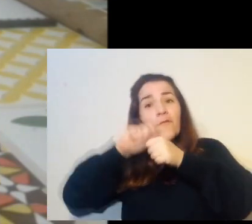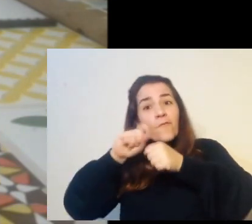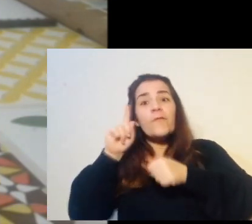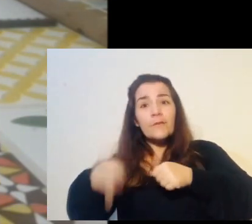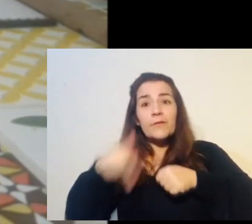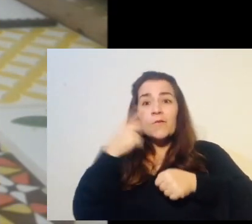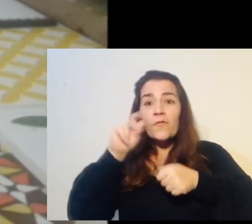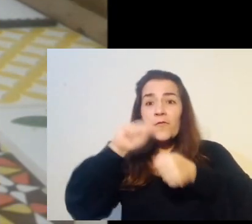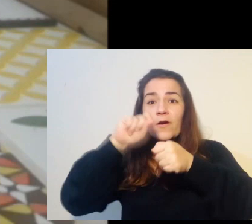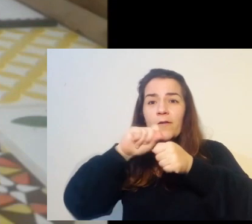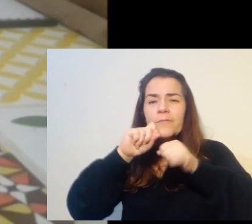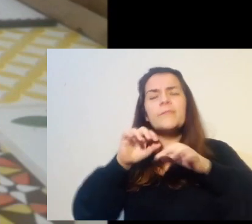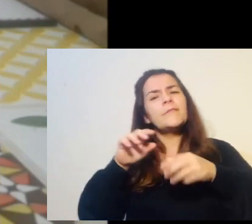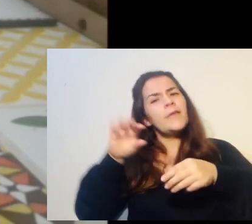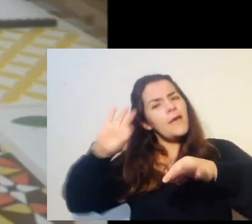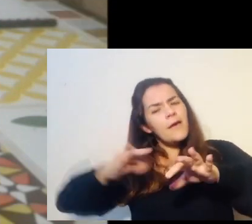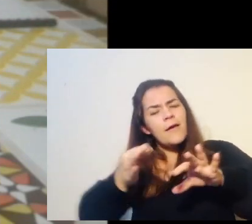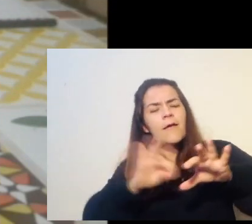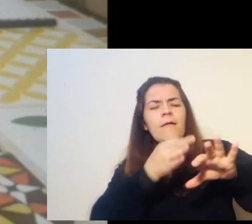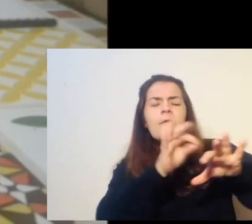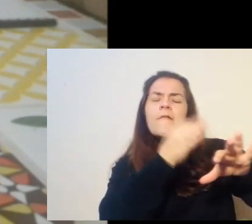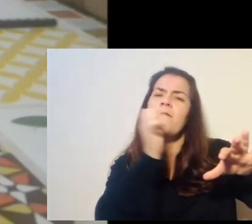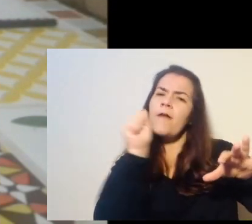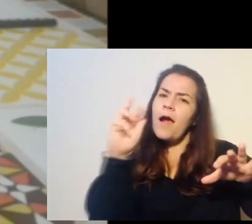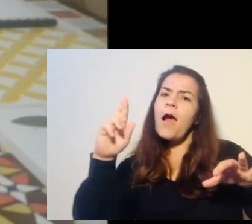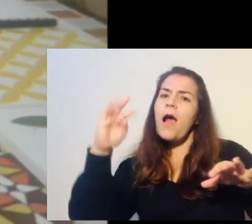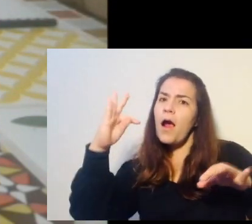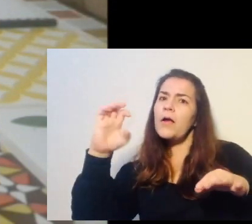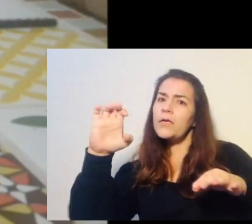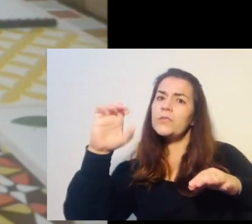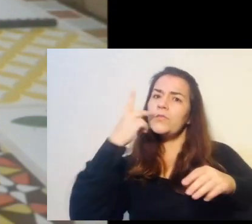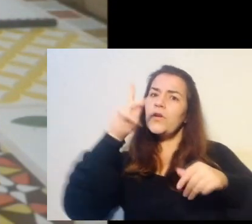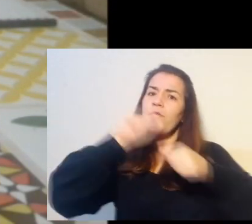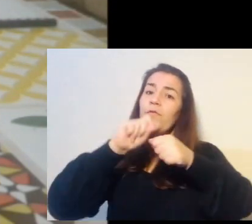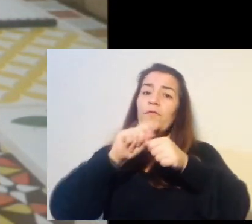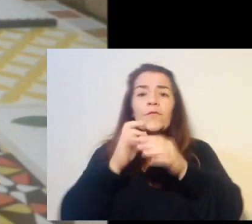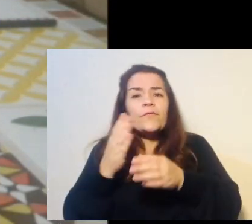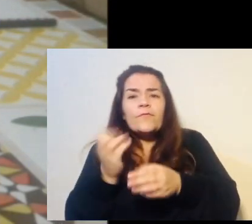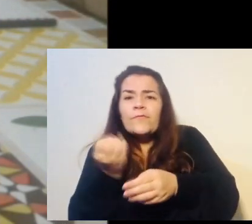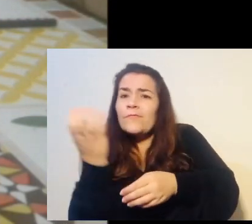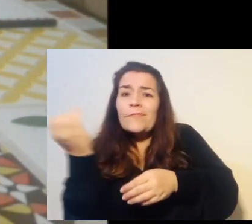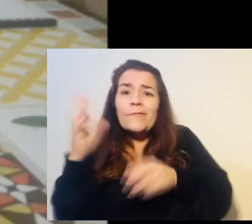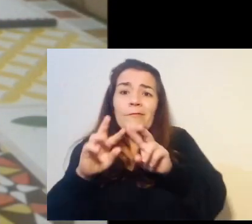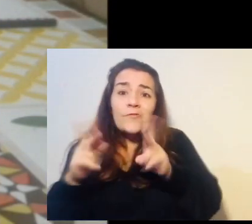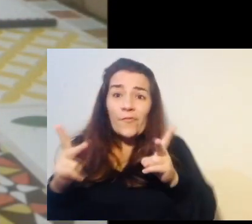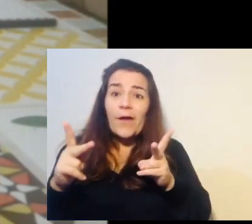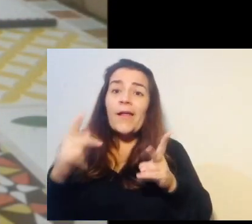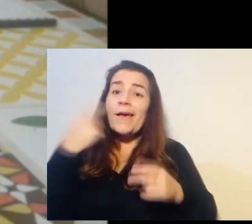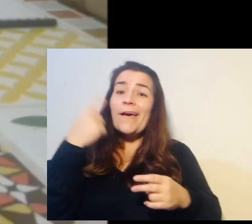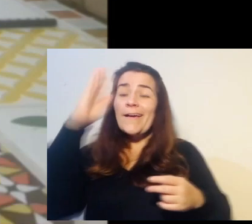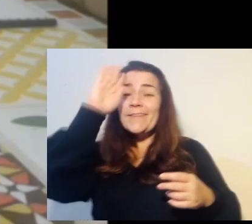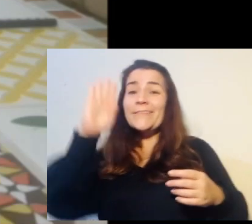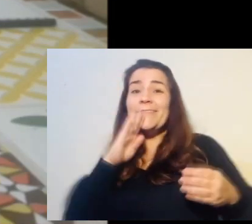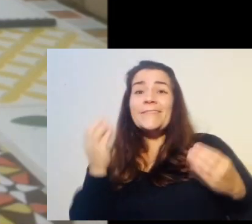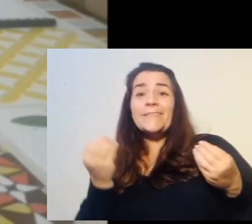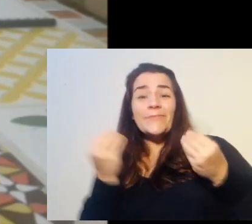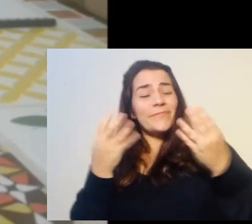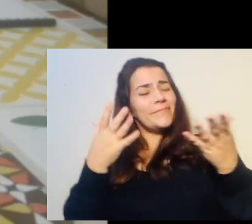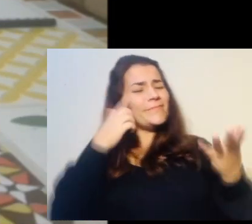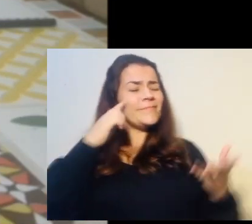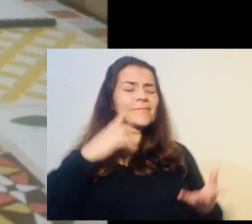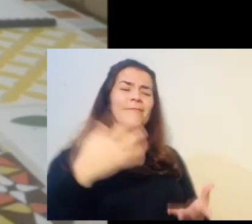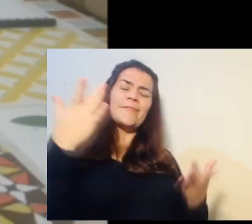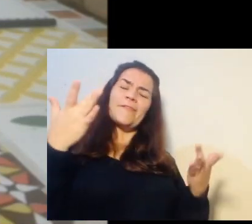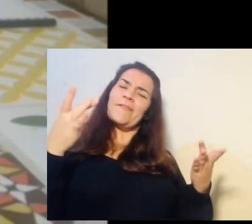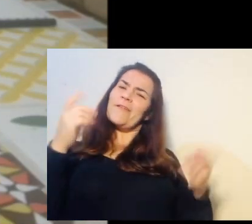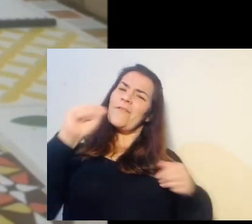Mas mesmo assim são instrumentos artesanais, mais rústicos. Então eles vão dar uma fugidinha ali. E essa é uma das graças do pífano, é uma das